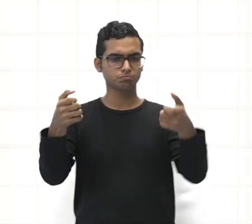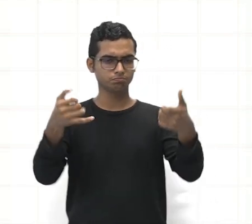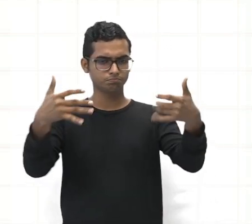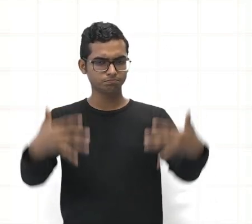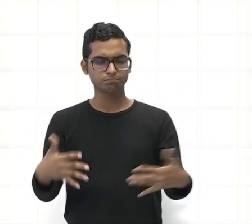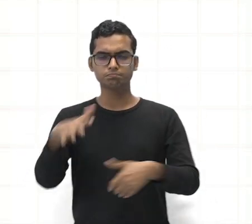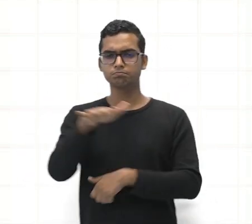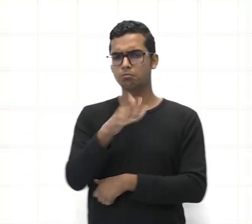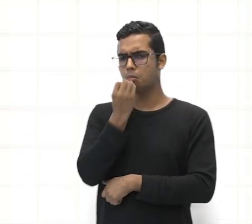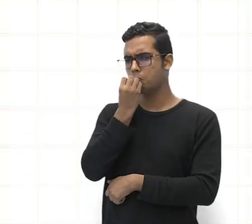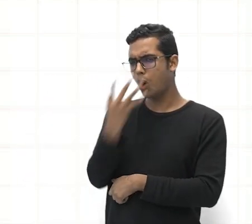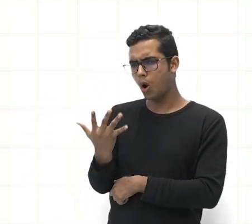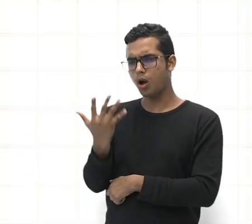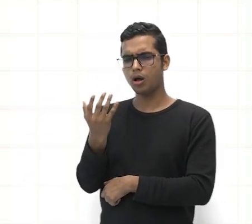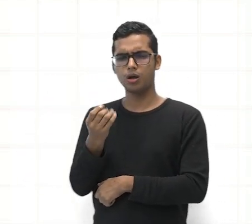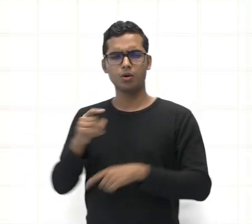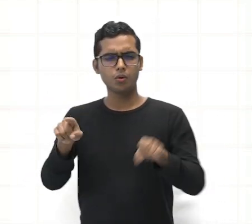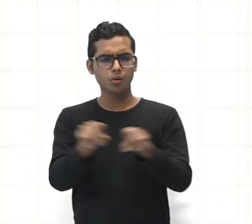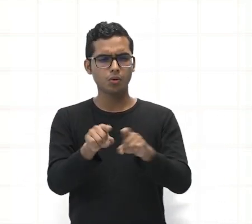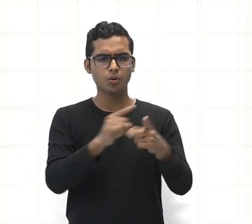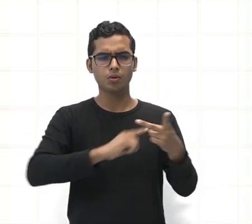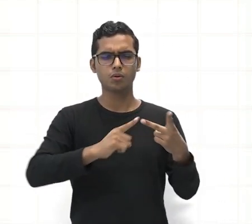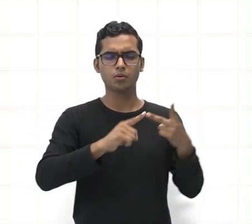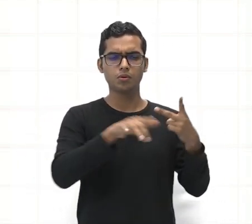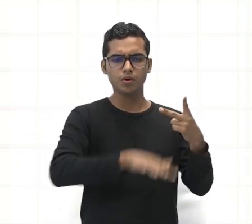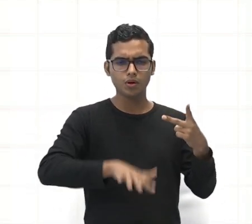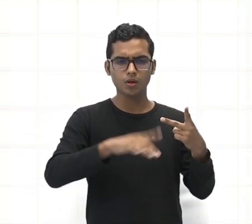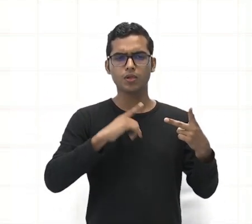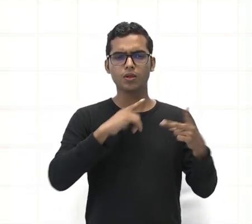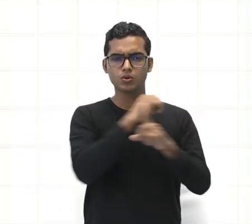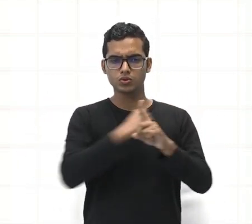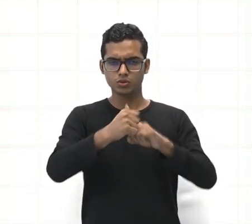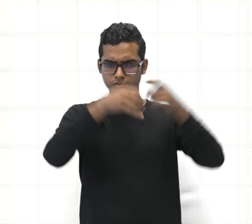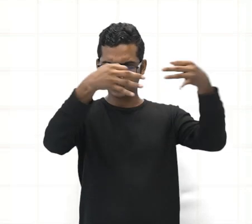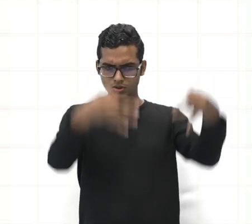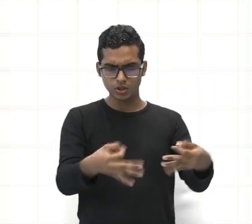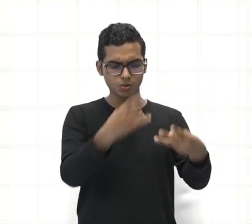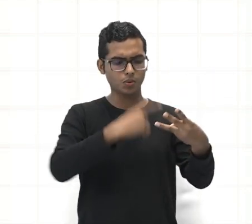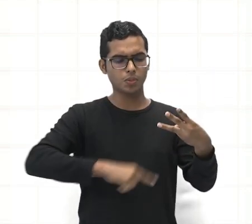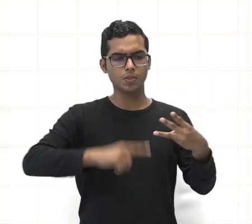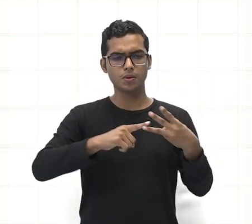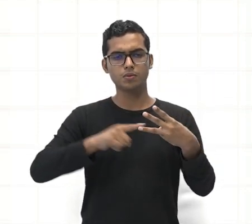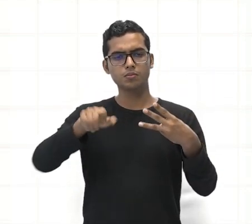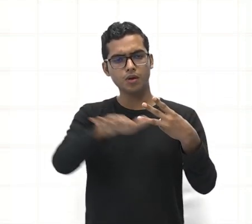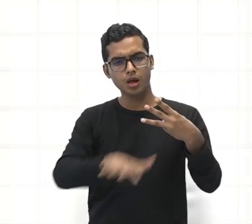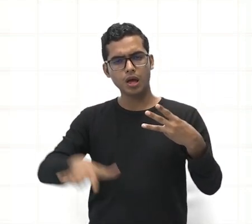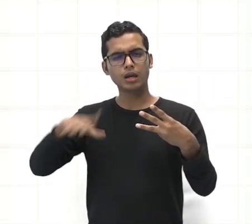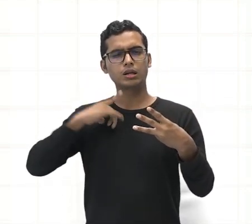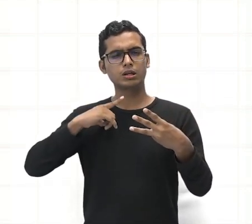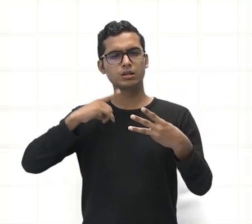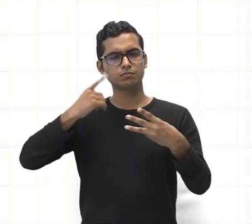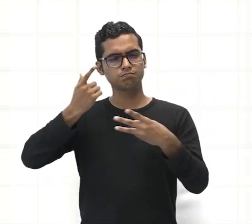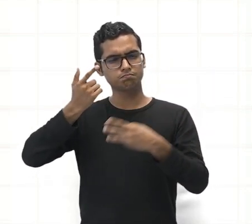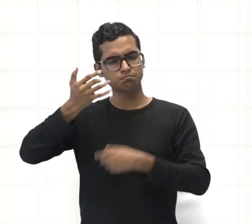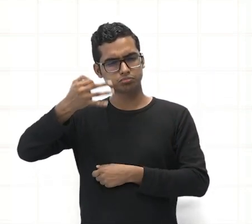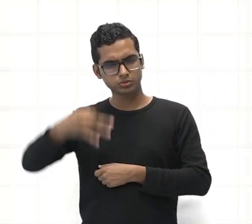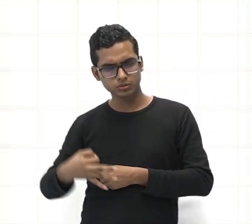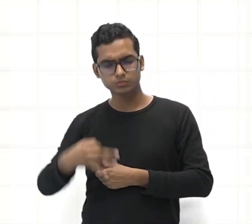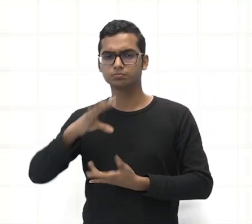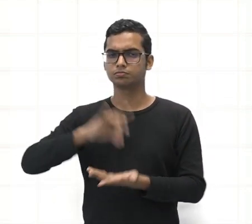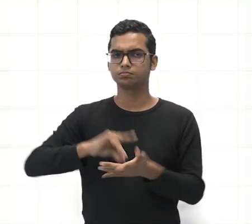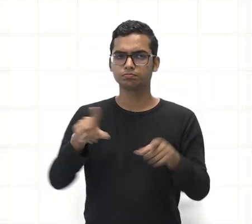economicamente viável, socialmente justo, ambientalmente correto. Então, para que eu tenha a sustentabilidade,